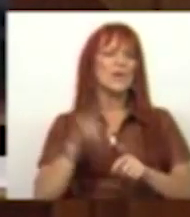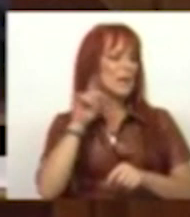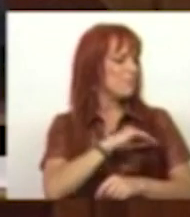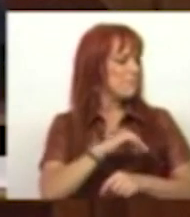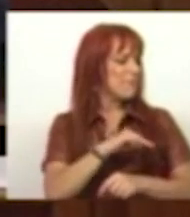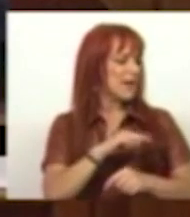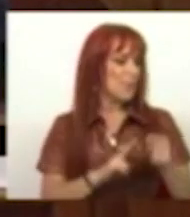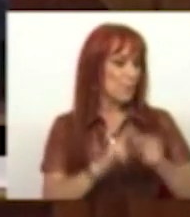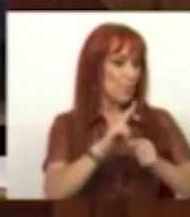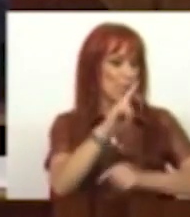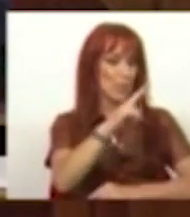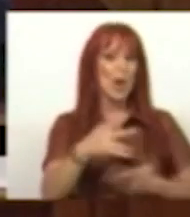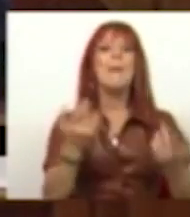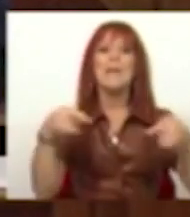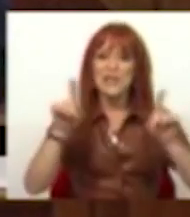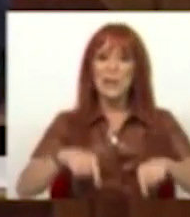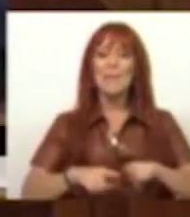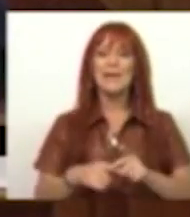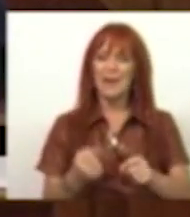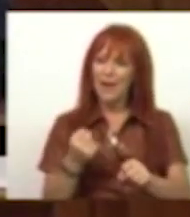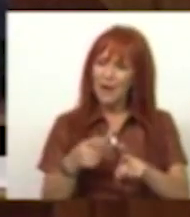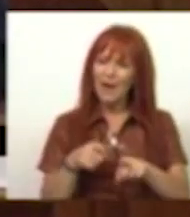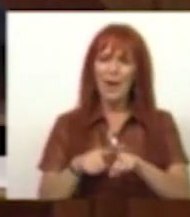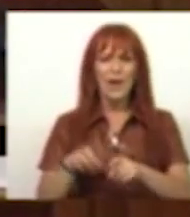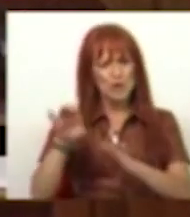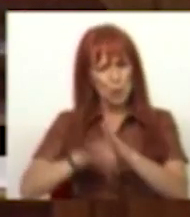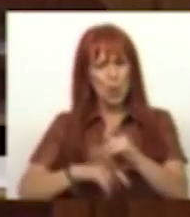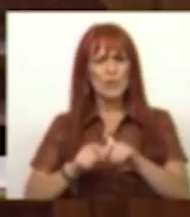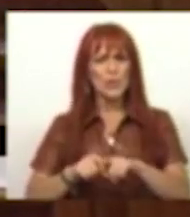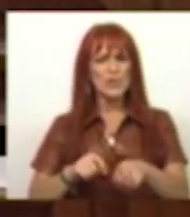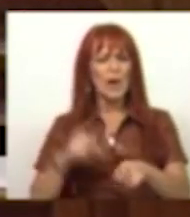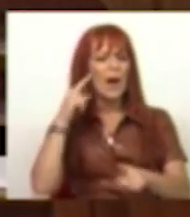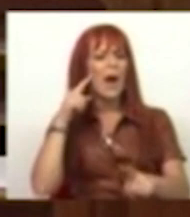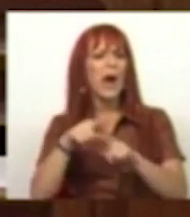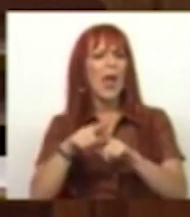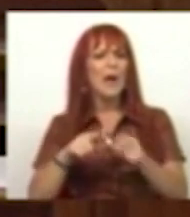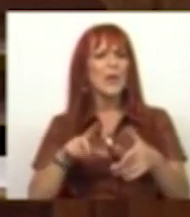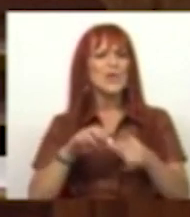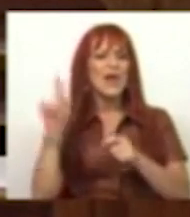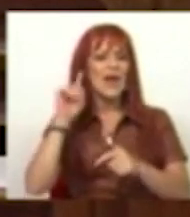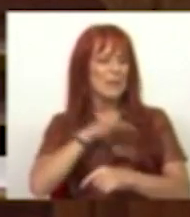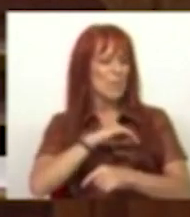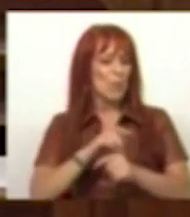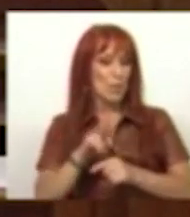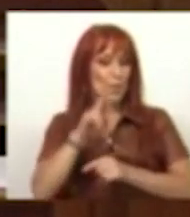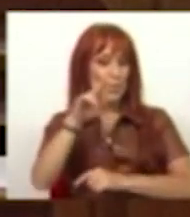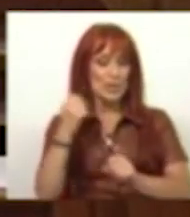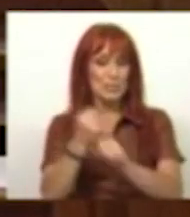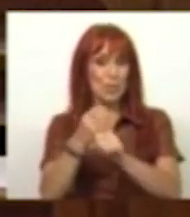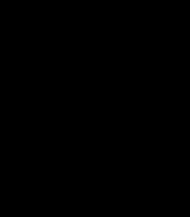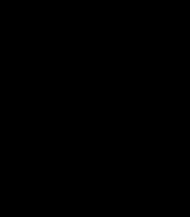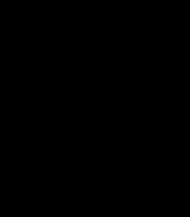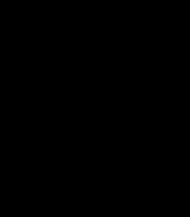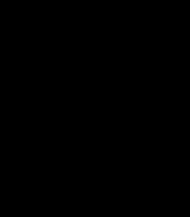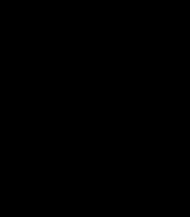salário mínimo nacional, mas também para a criação das condições visando a valorização dos salários e a criação do emprego.